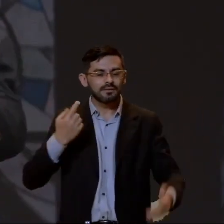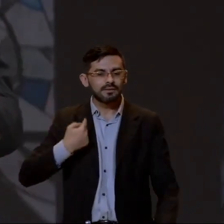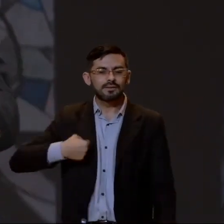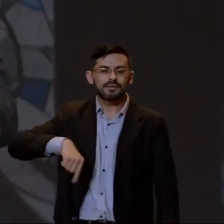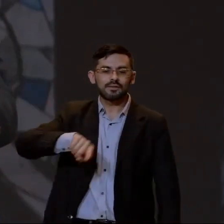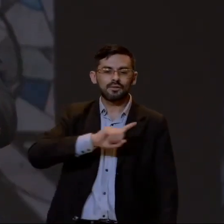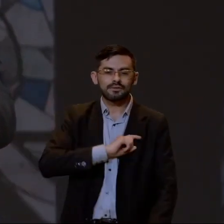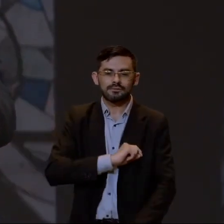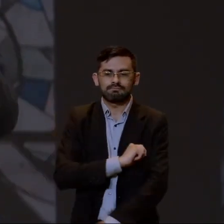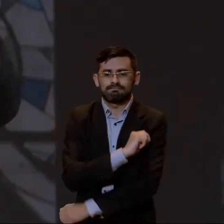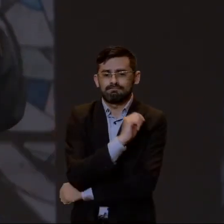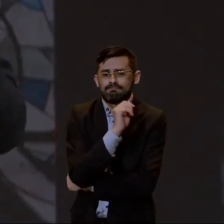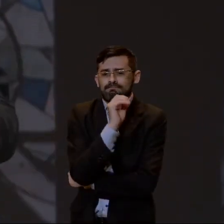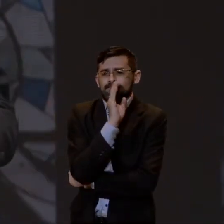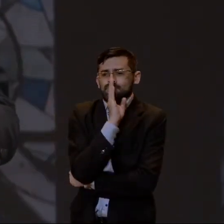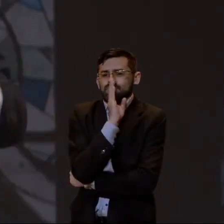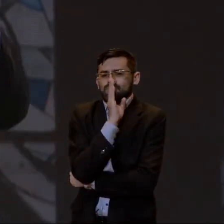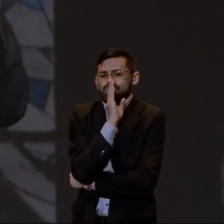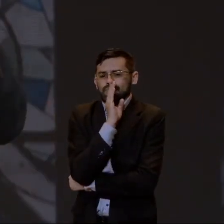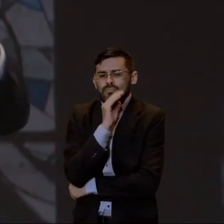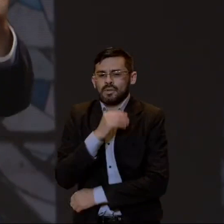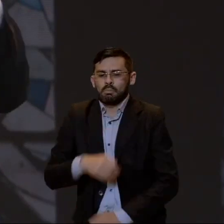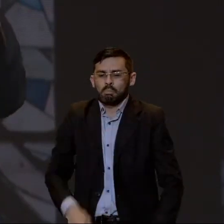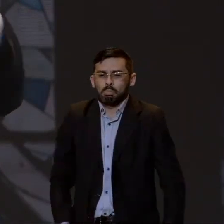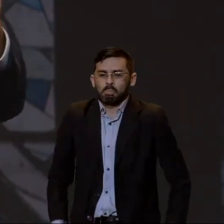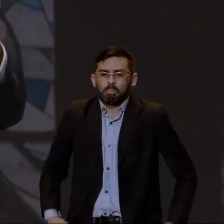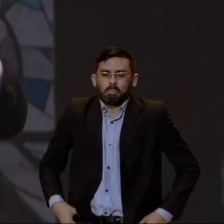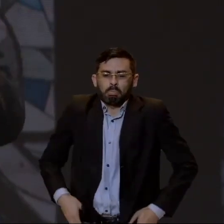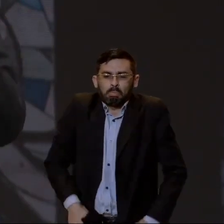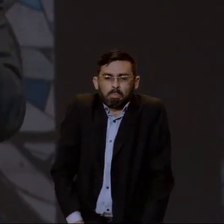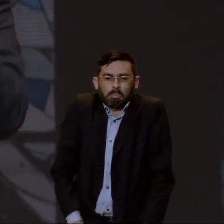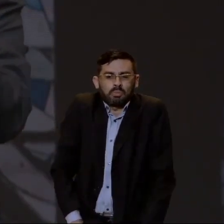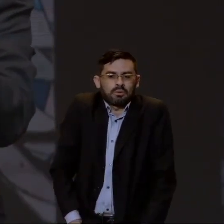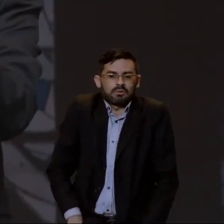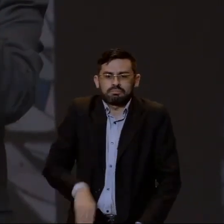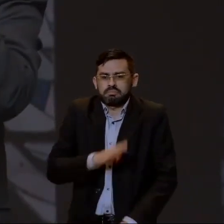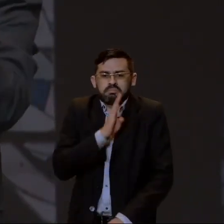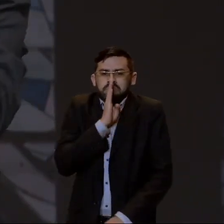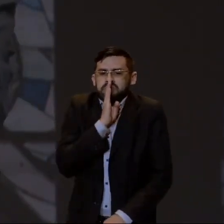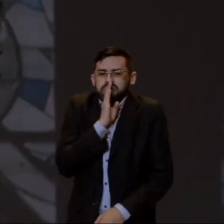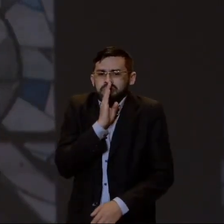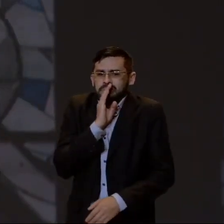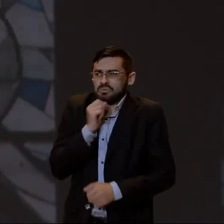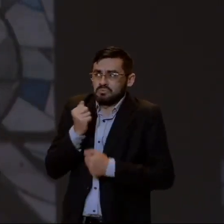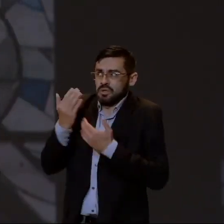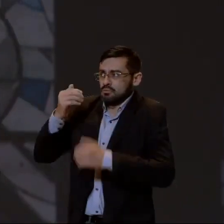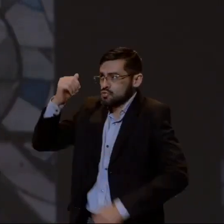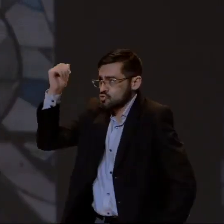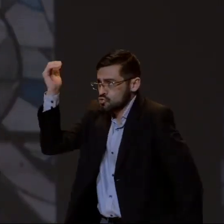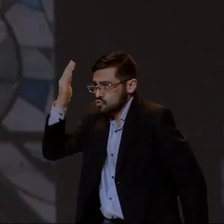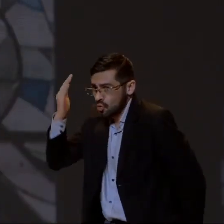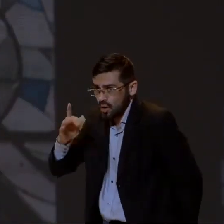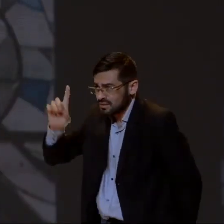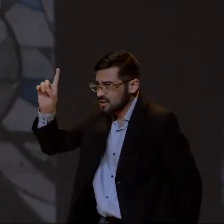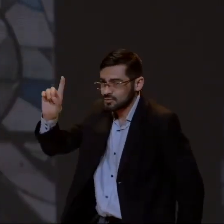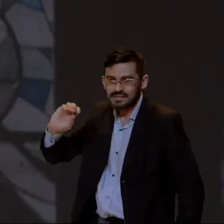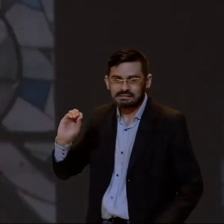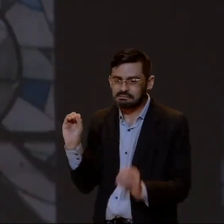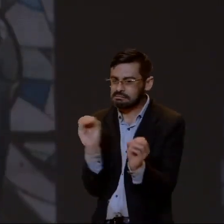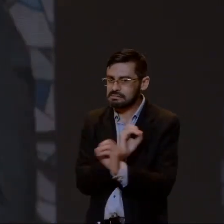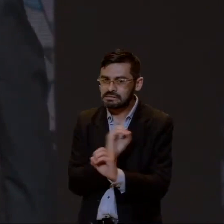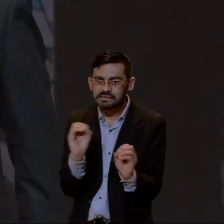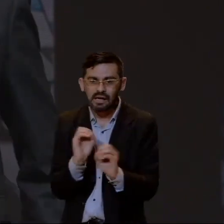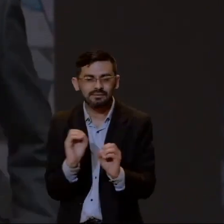nos calamos, e nós não o louvamos, e não damos honra ao único que é digno de